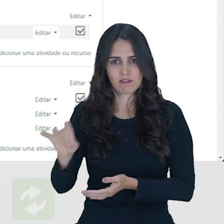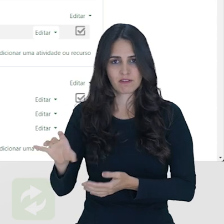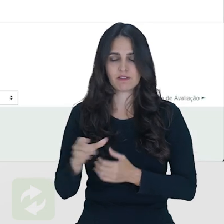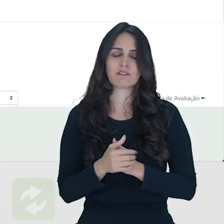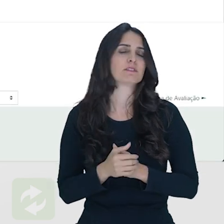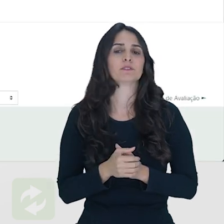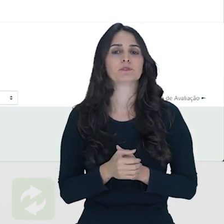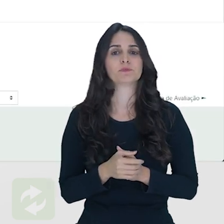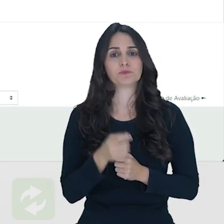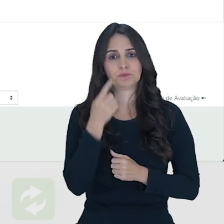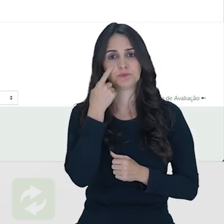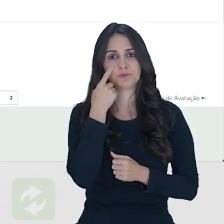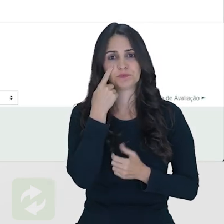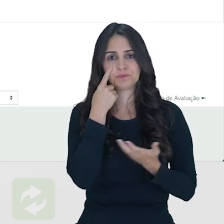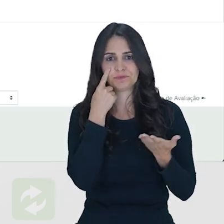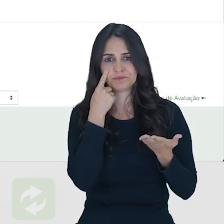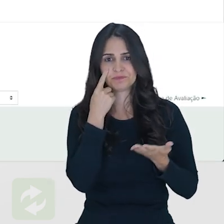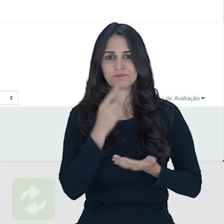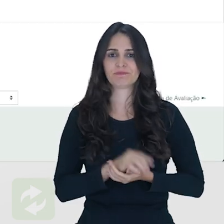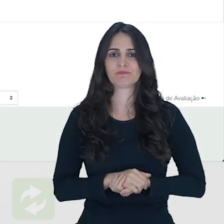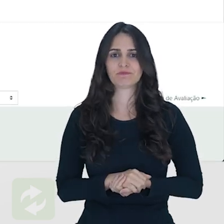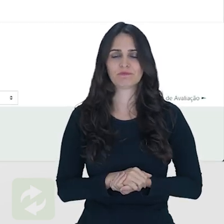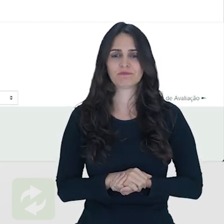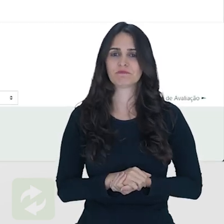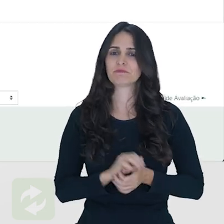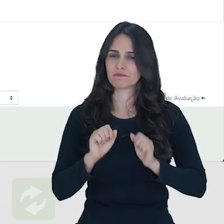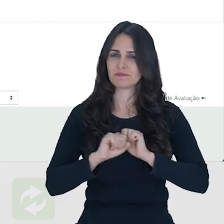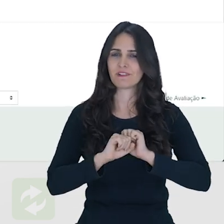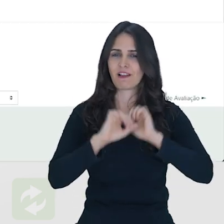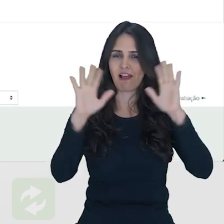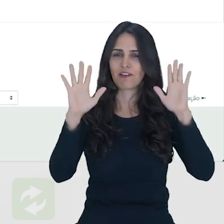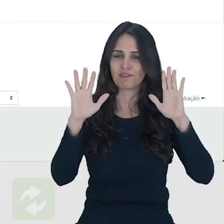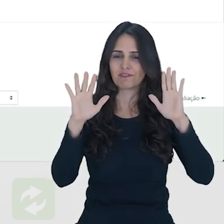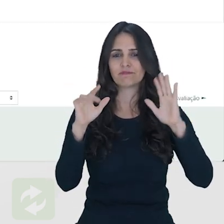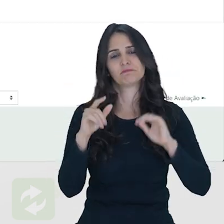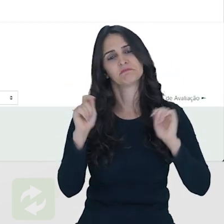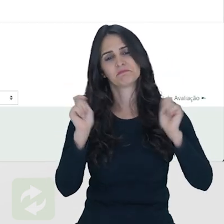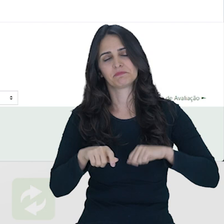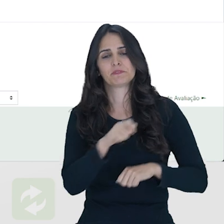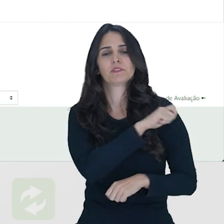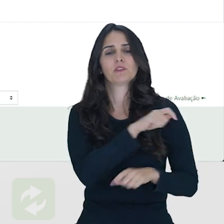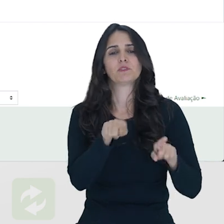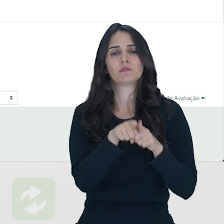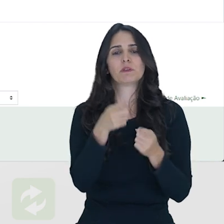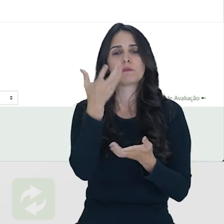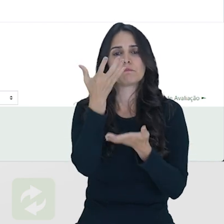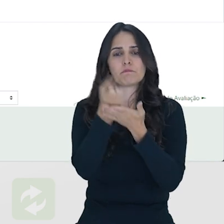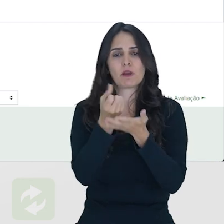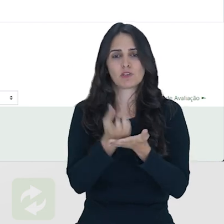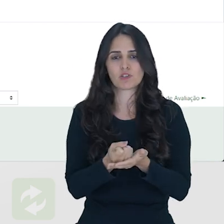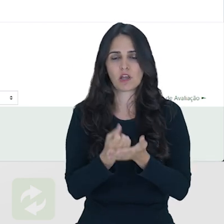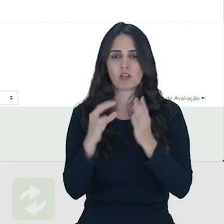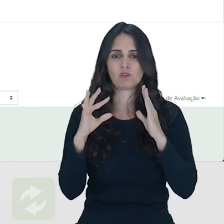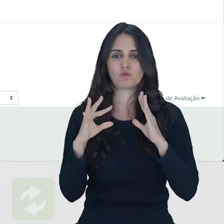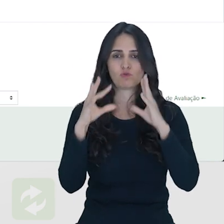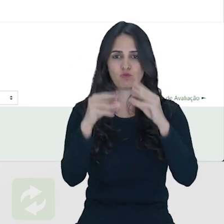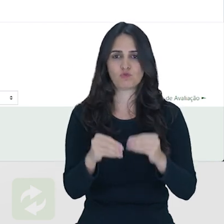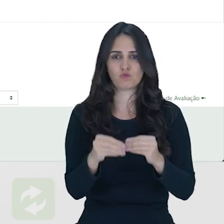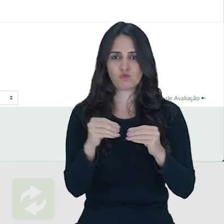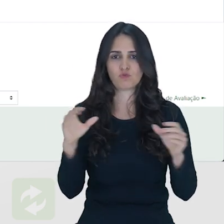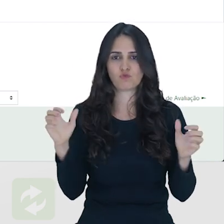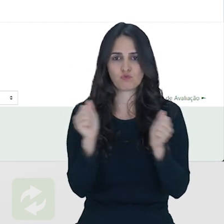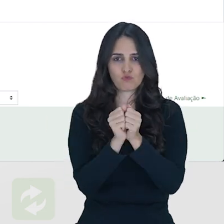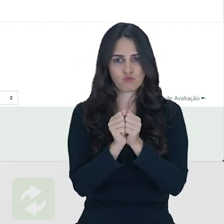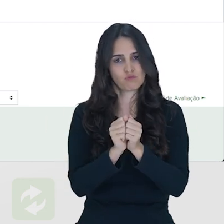aqui na pasta além de ficar visivelmente melhor menos poluído o aluno tem essa opção de fazer o download de